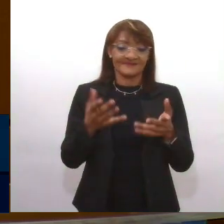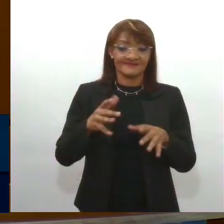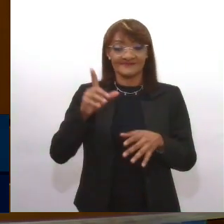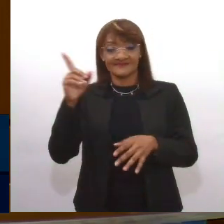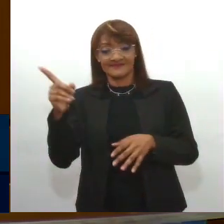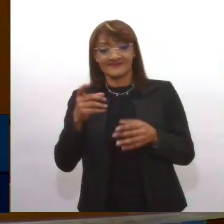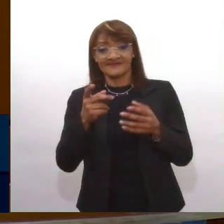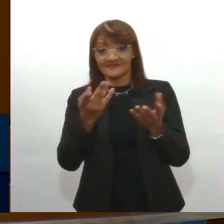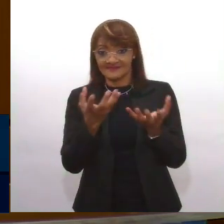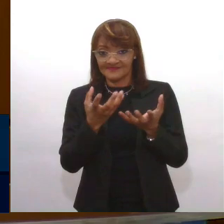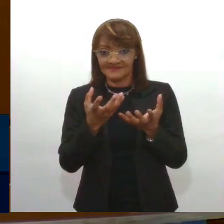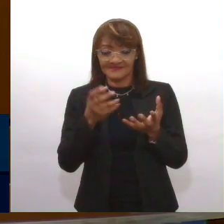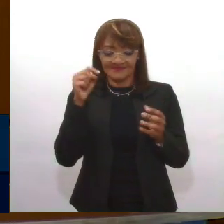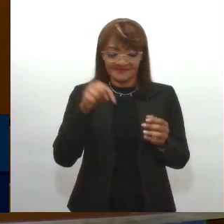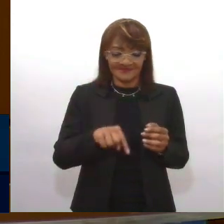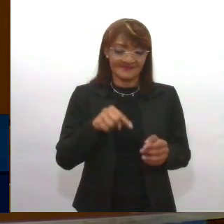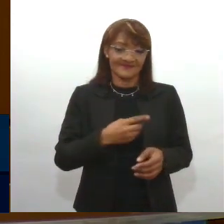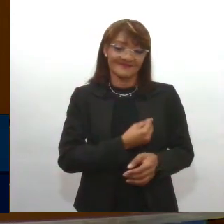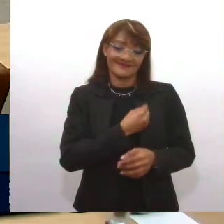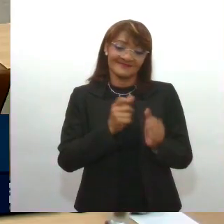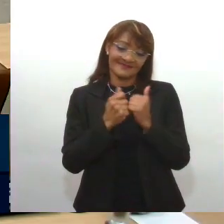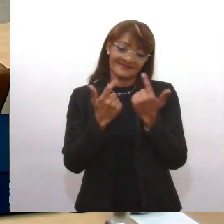volta muito obrigado a